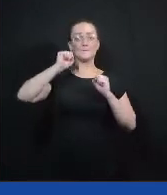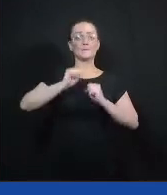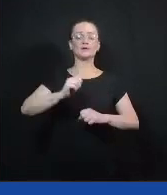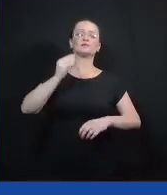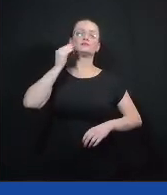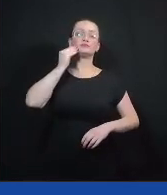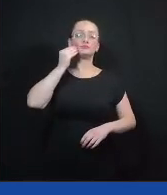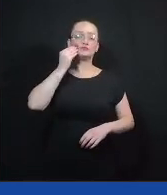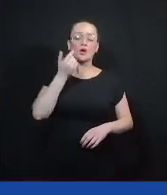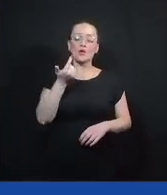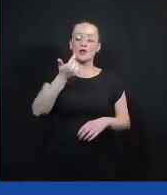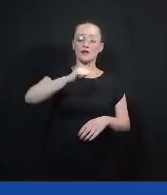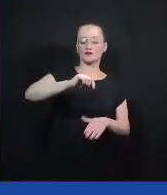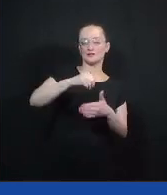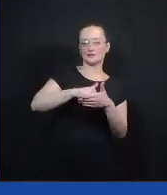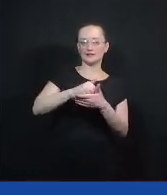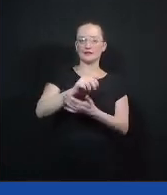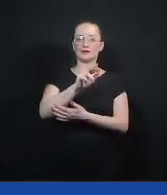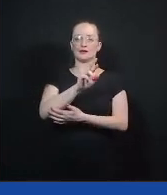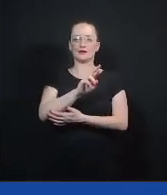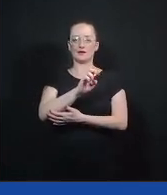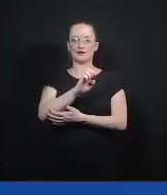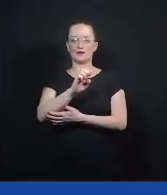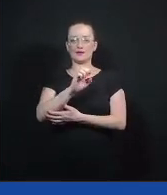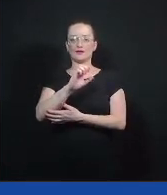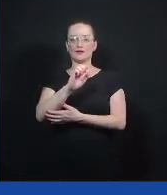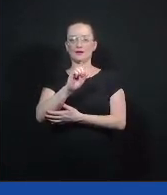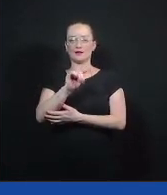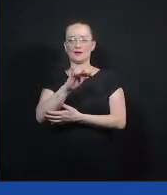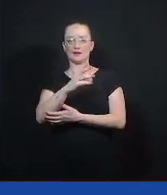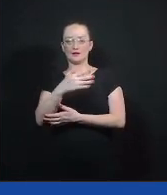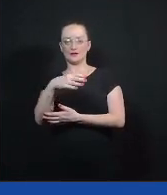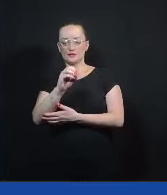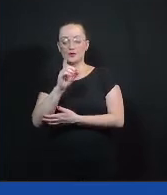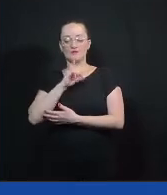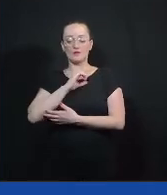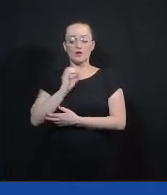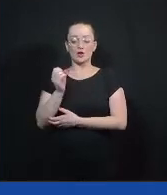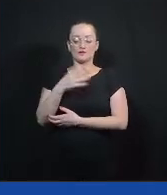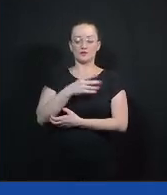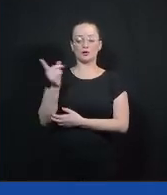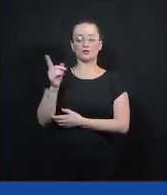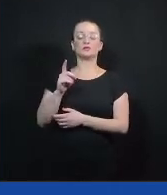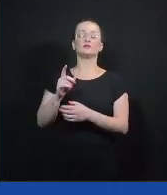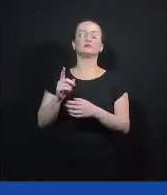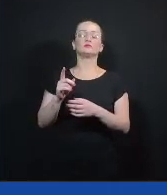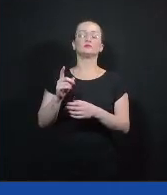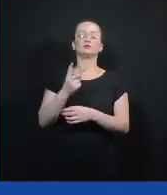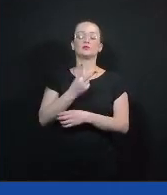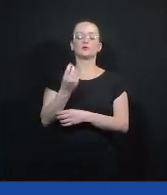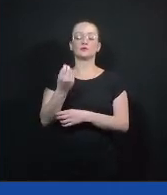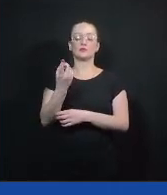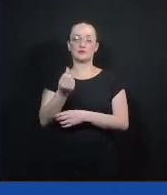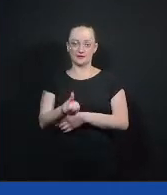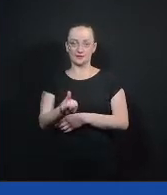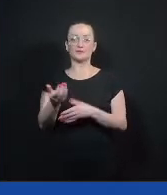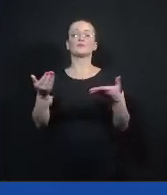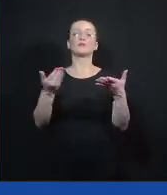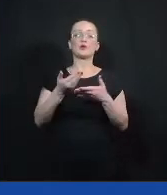tentar a reeleição. Isso tem muito a ver com uma renovação muito grande que a gente teve na eleição de 2016. Então, hoje, a gente